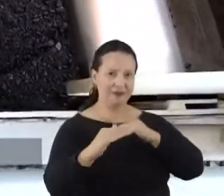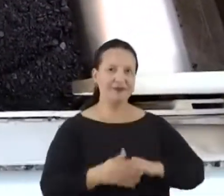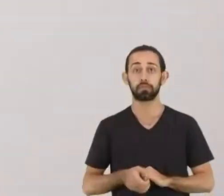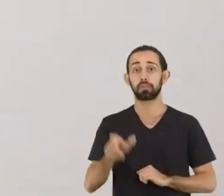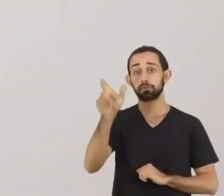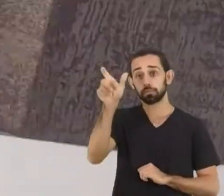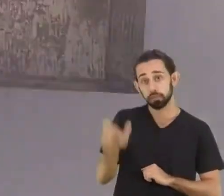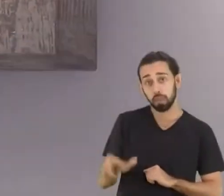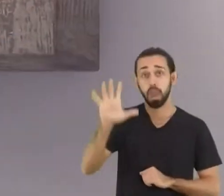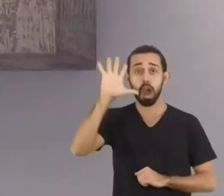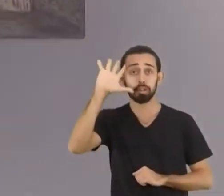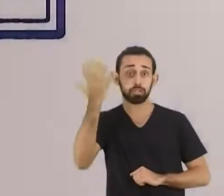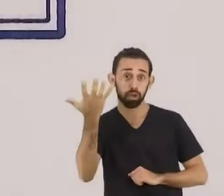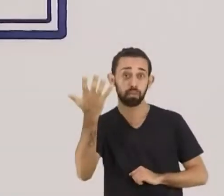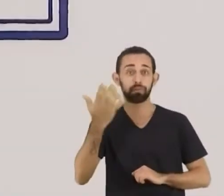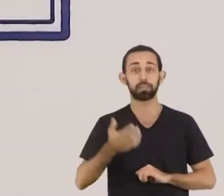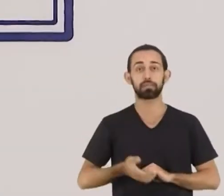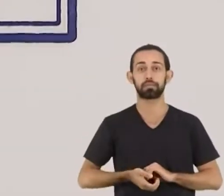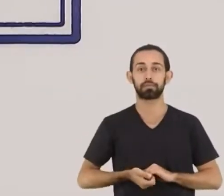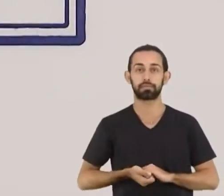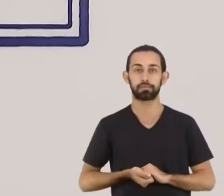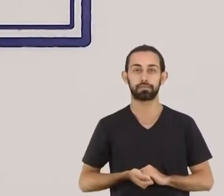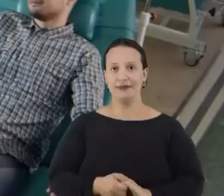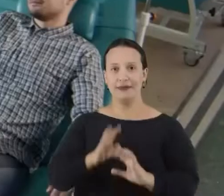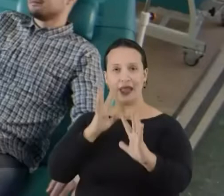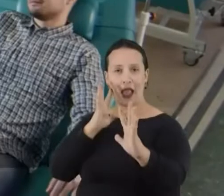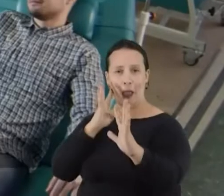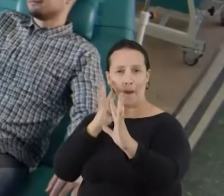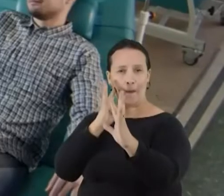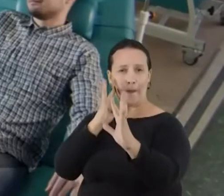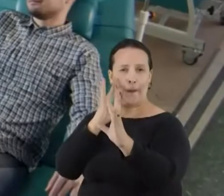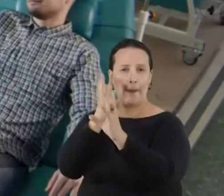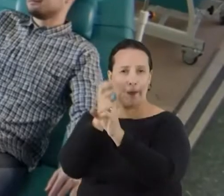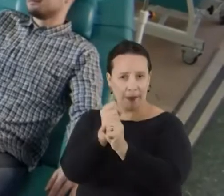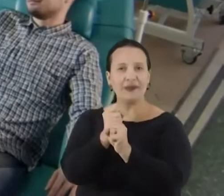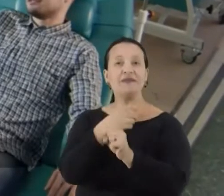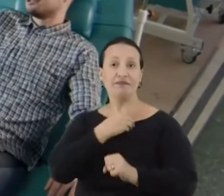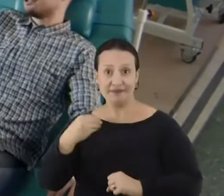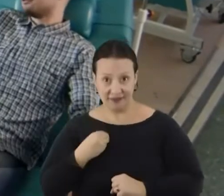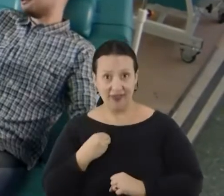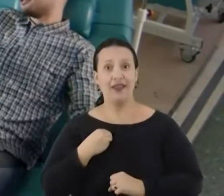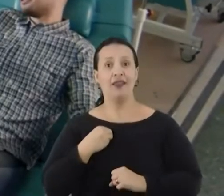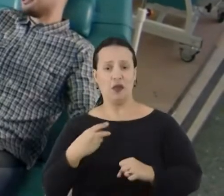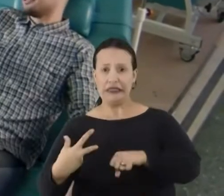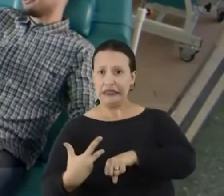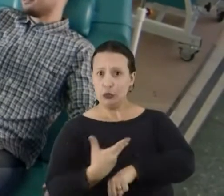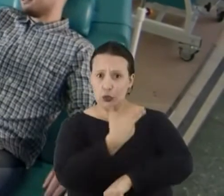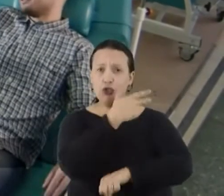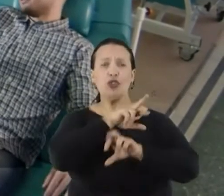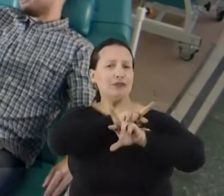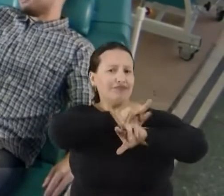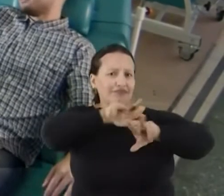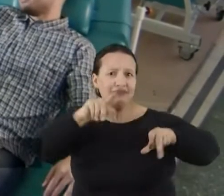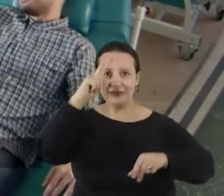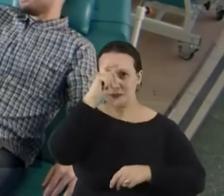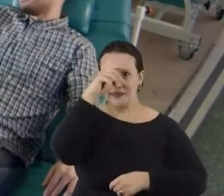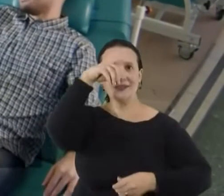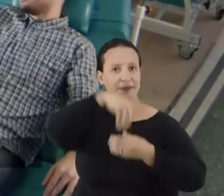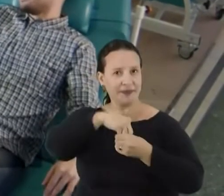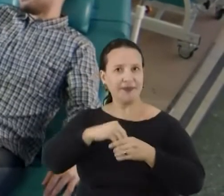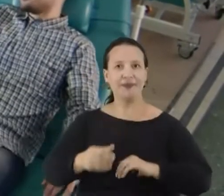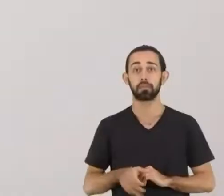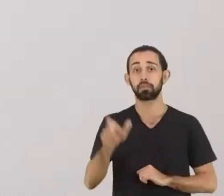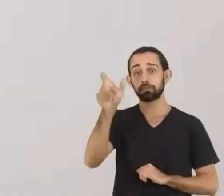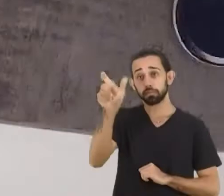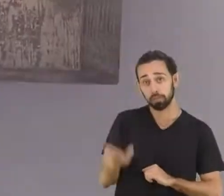de Araraquara. O Coca resolve. Vamos acabar com as filas para consulta, exame, cirurgia eletiva e